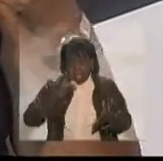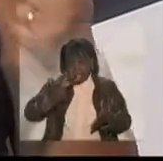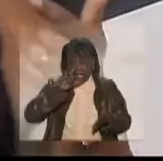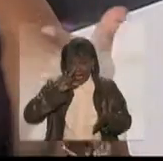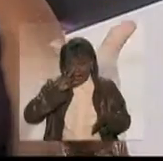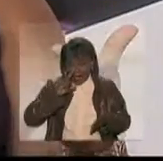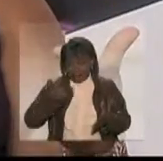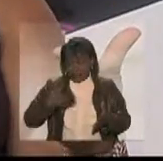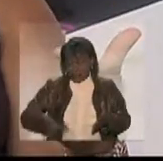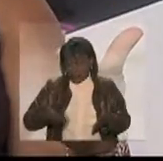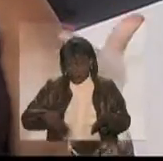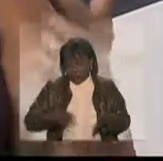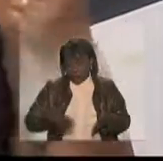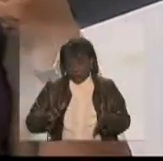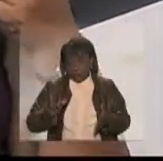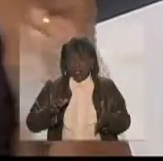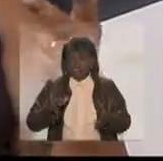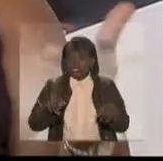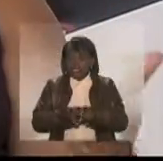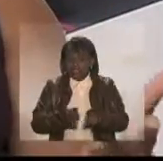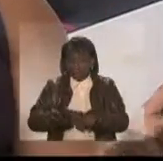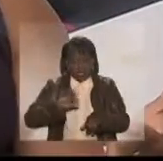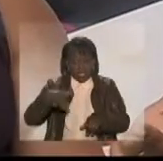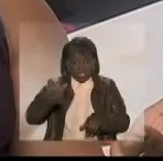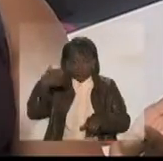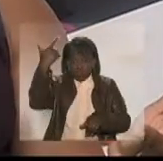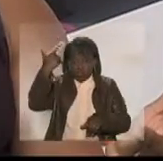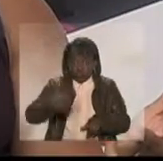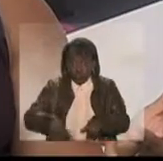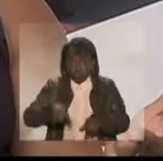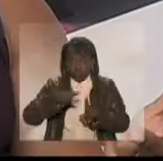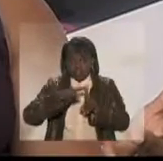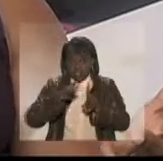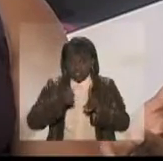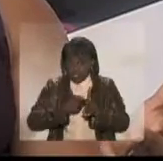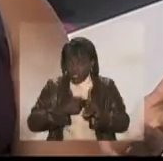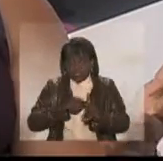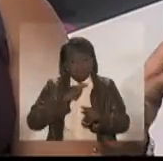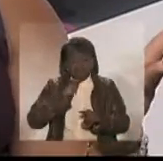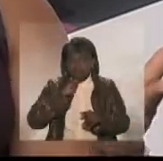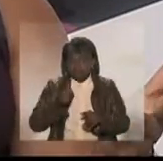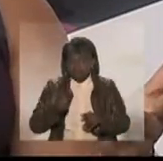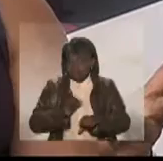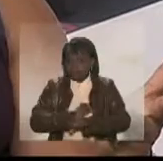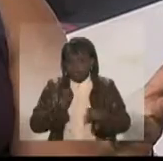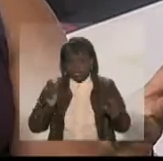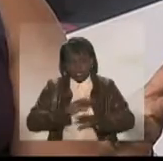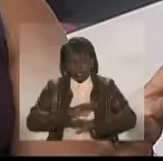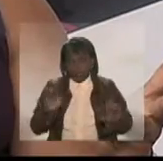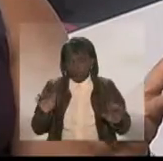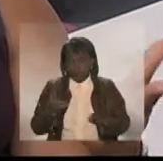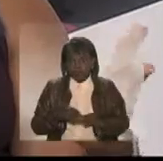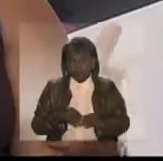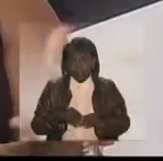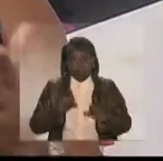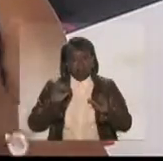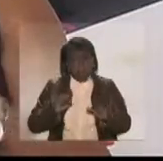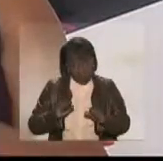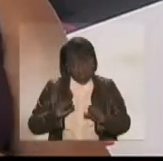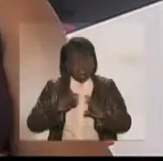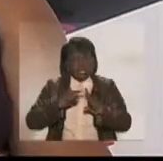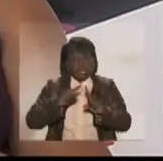hemorragias gravíssimas e impossibilidade de ter outra gravidez. Ela